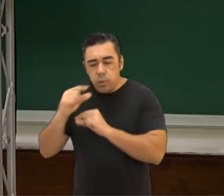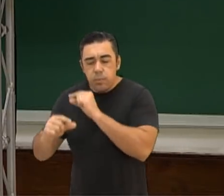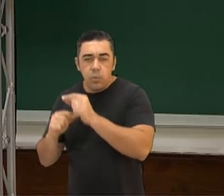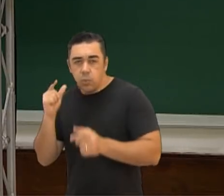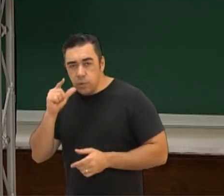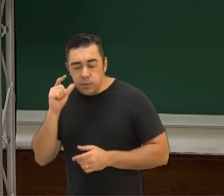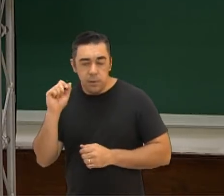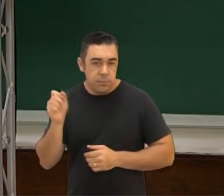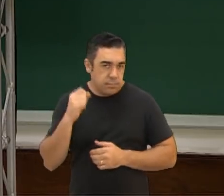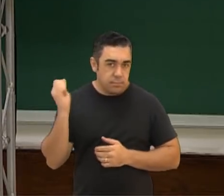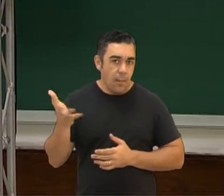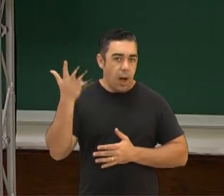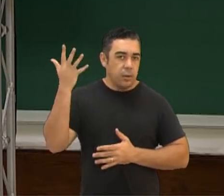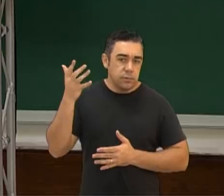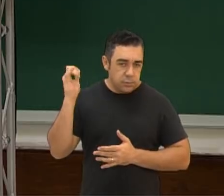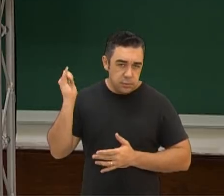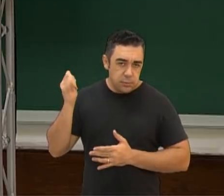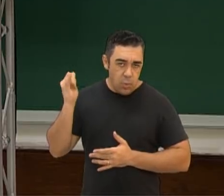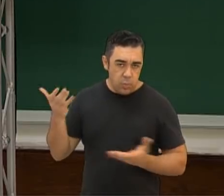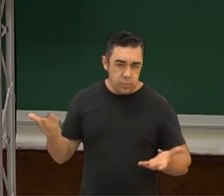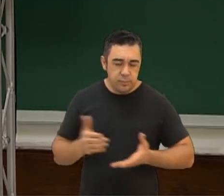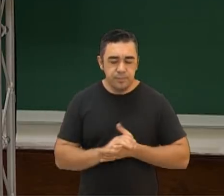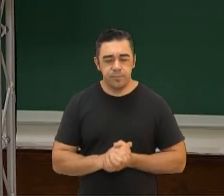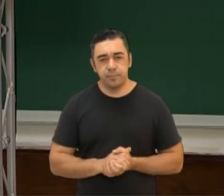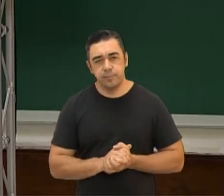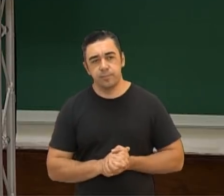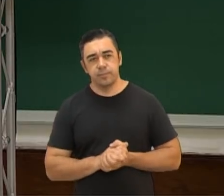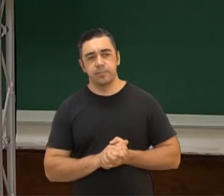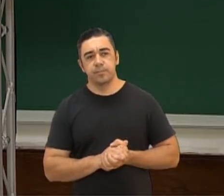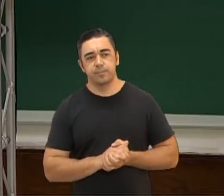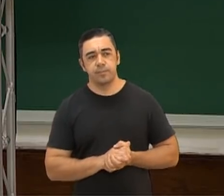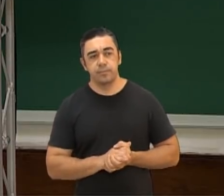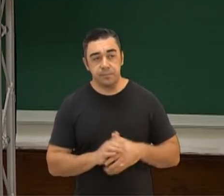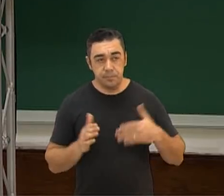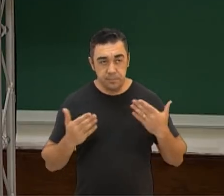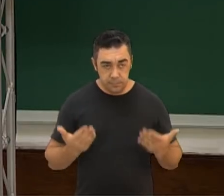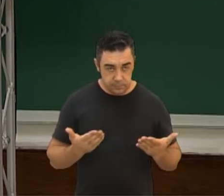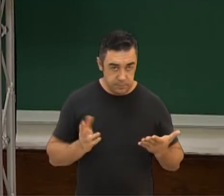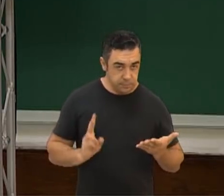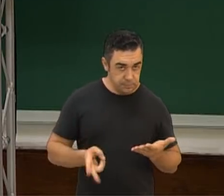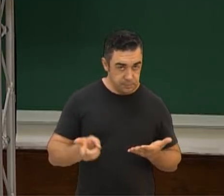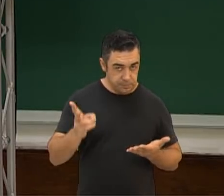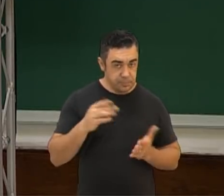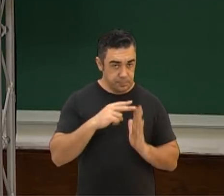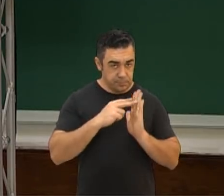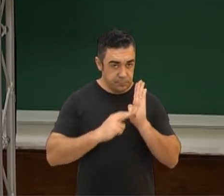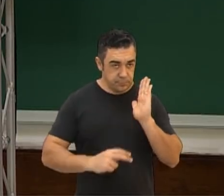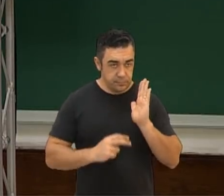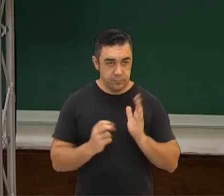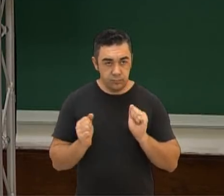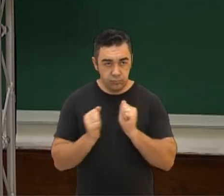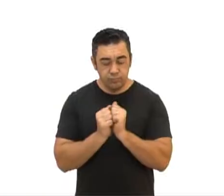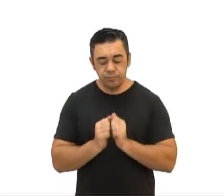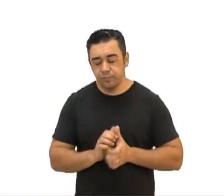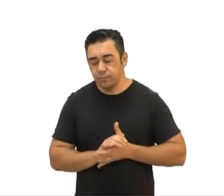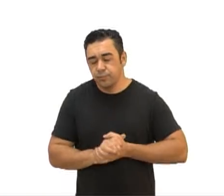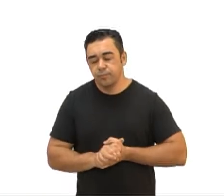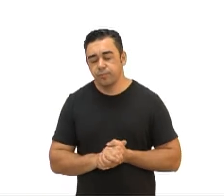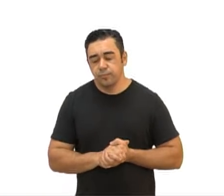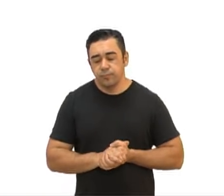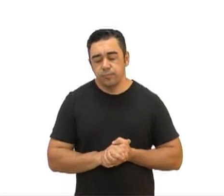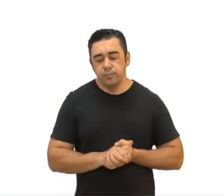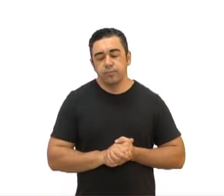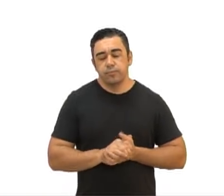a magia e o encantamento provocado por esses contos, ok? Então, vamos começar a leitura, acompanhem aqui comigo.